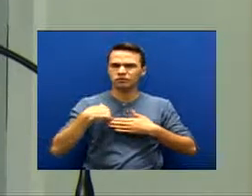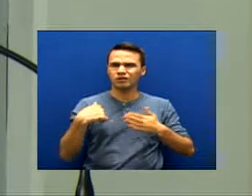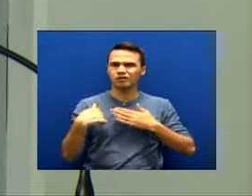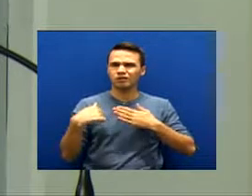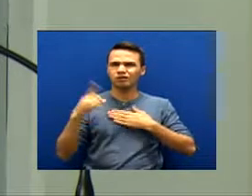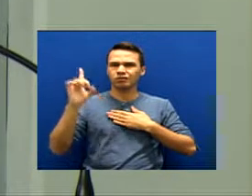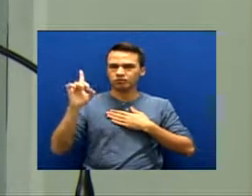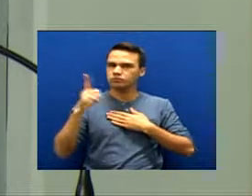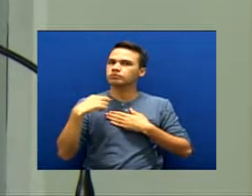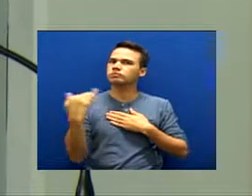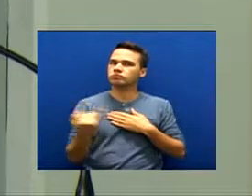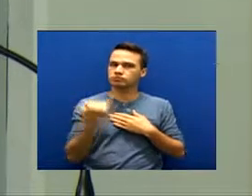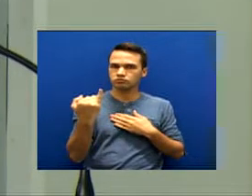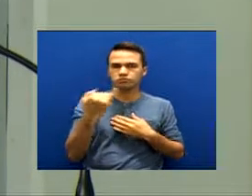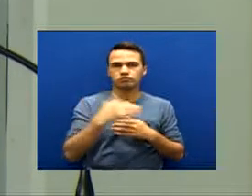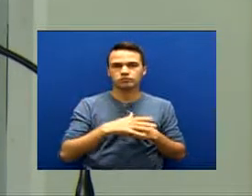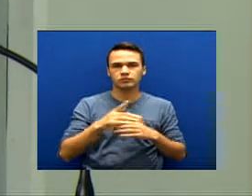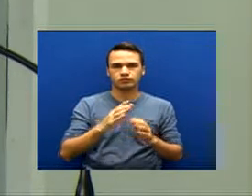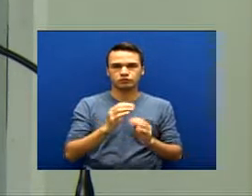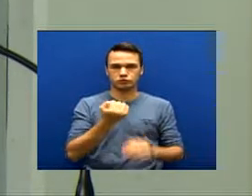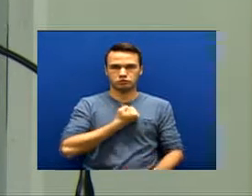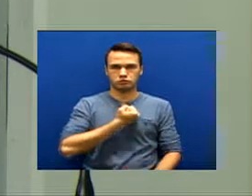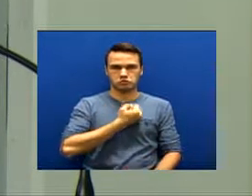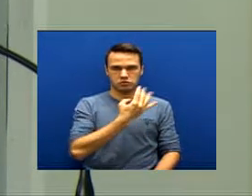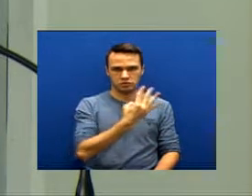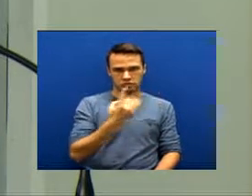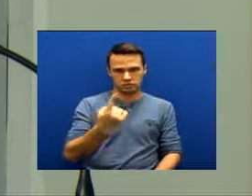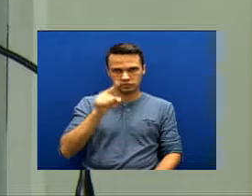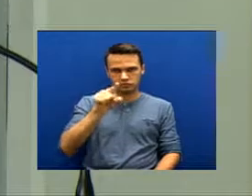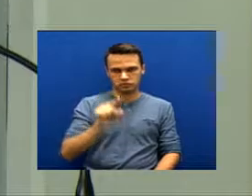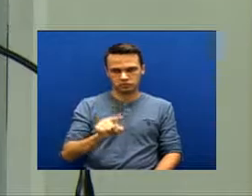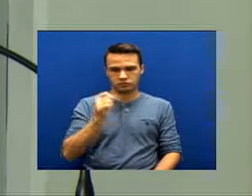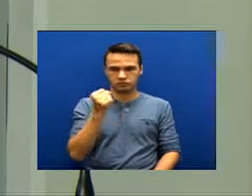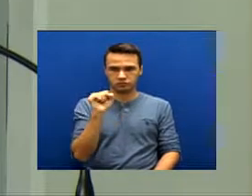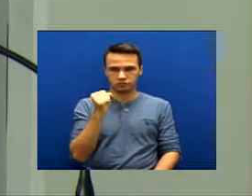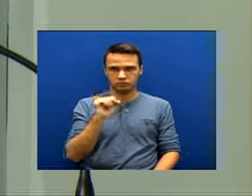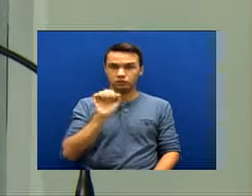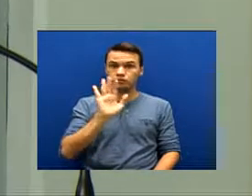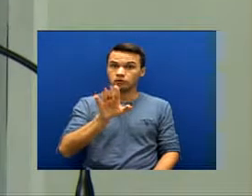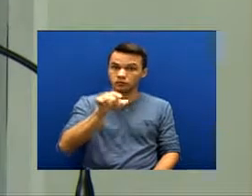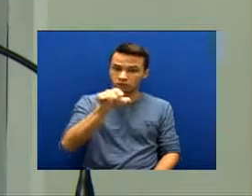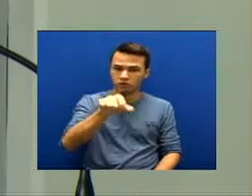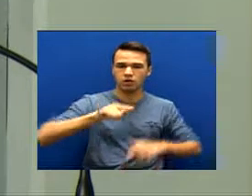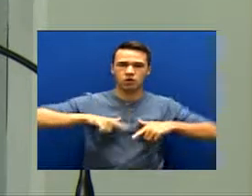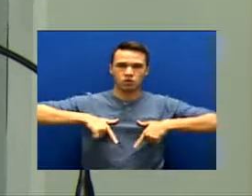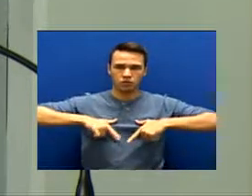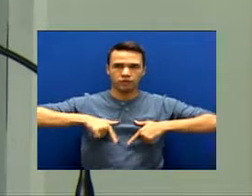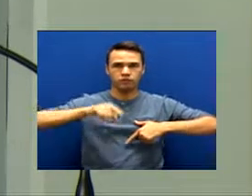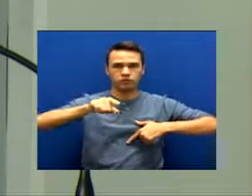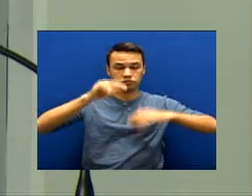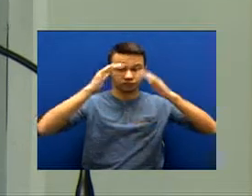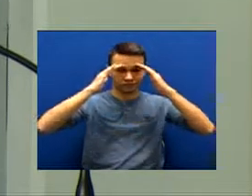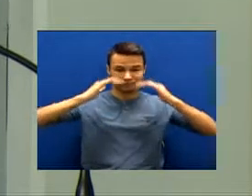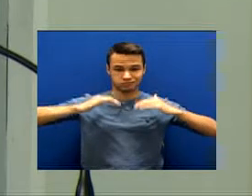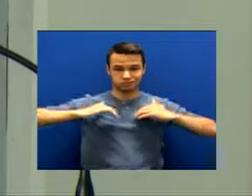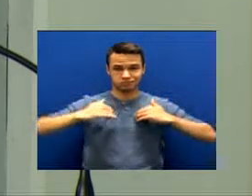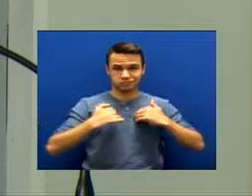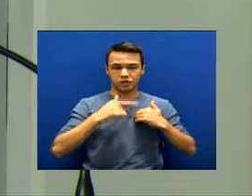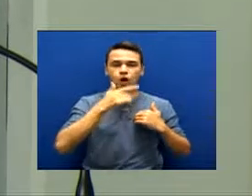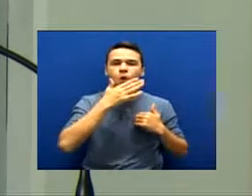diz exatamente isso. Quando atingiu Abraão a idade de 99 anos, apareceu-lhe o Senhor e lhe disse: